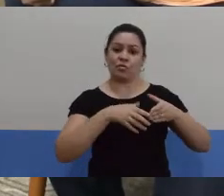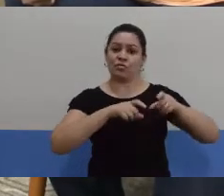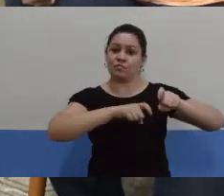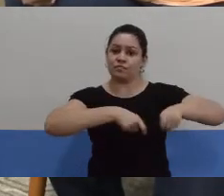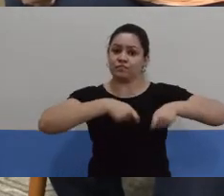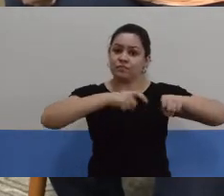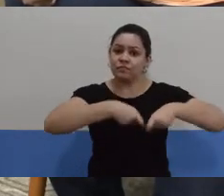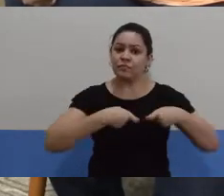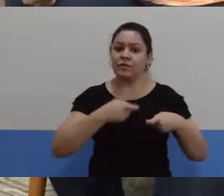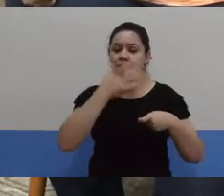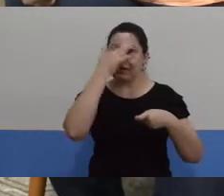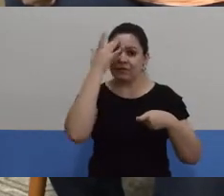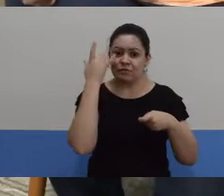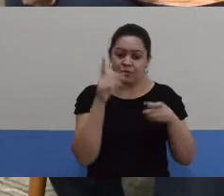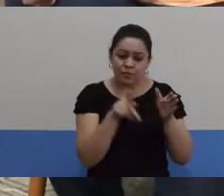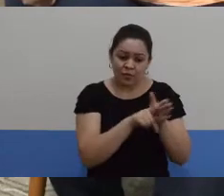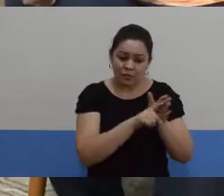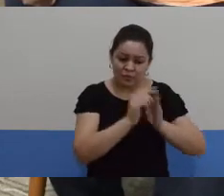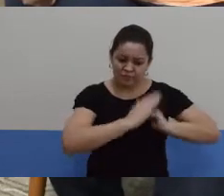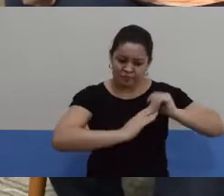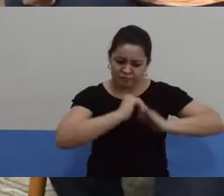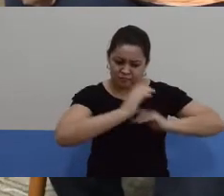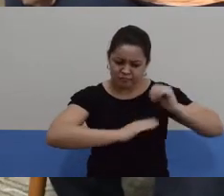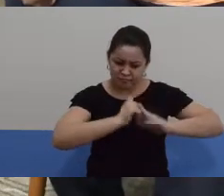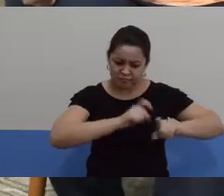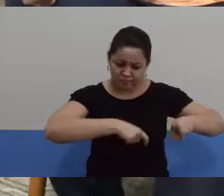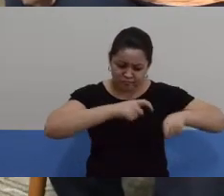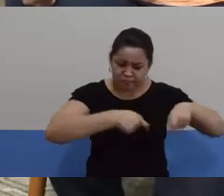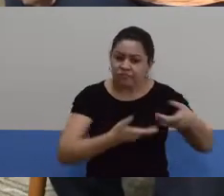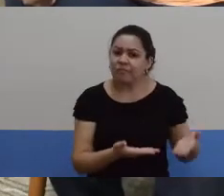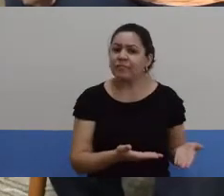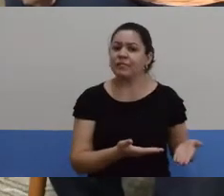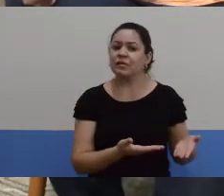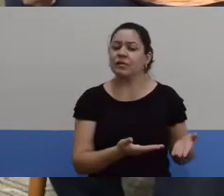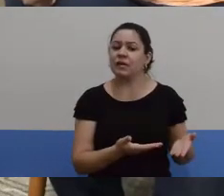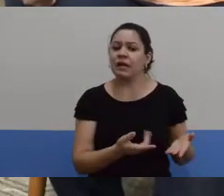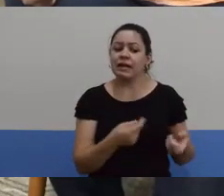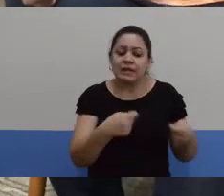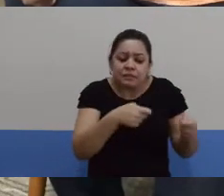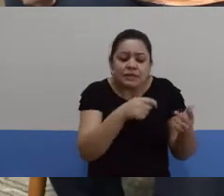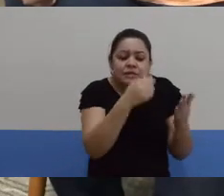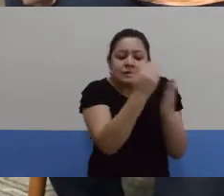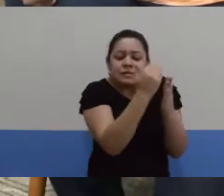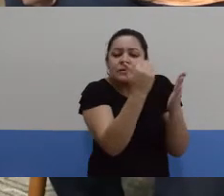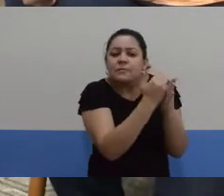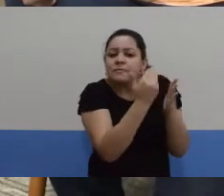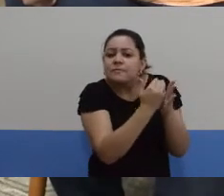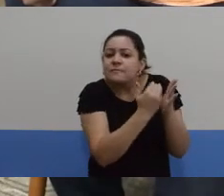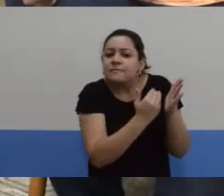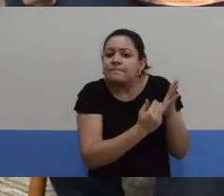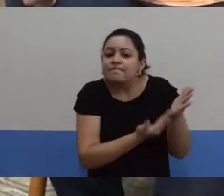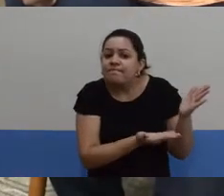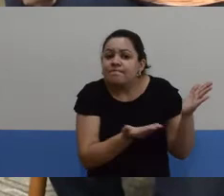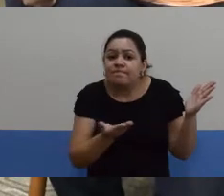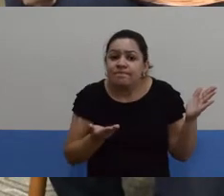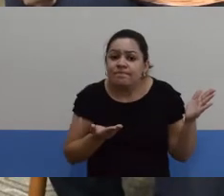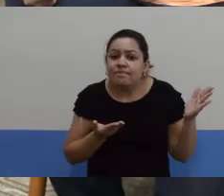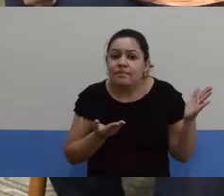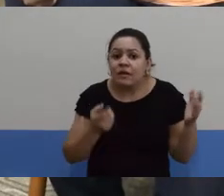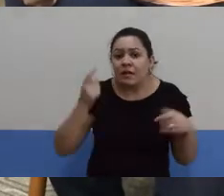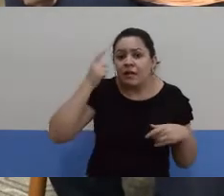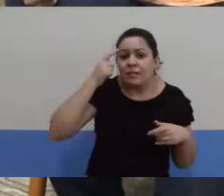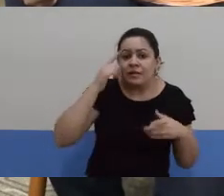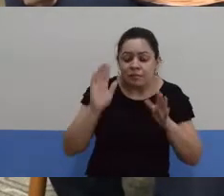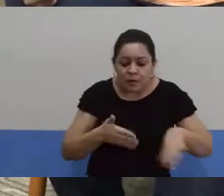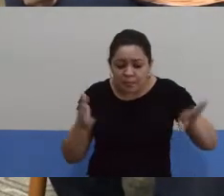né? Os latifundiários, por que não? Vamos ouvir. Quais são as demandas, né? As demandas deles? Será que eles pensam só em